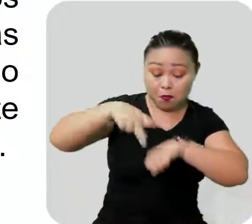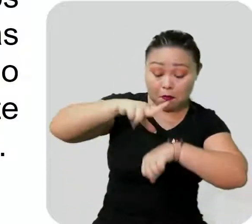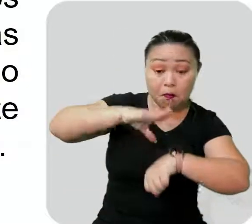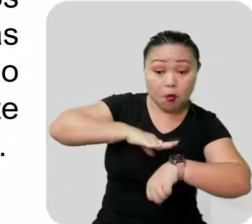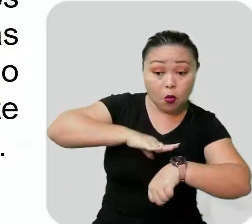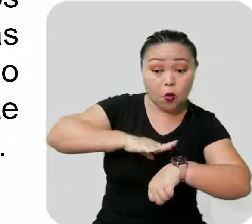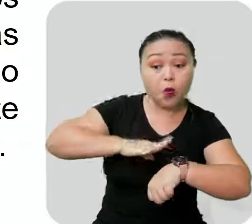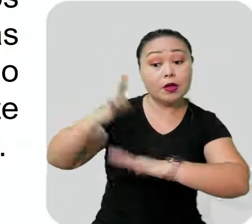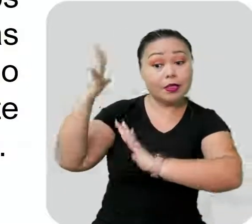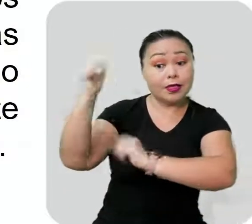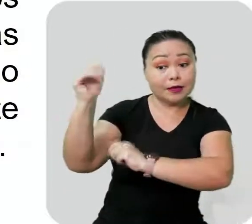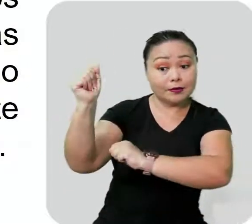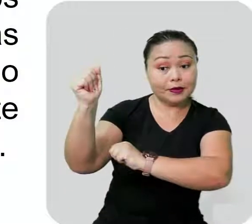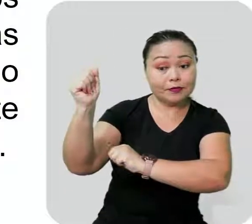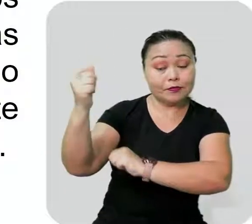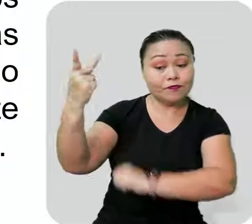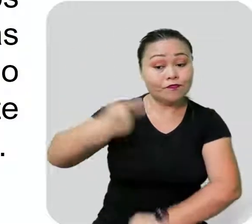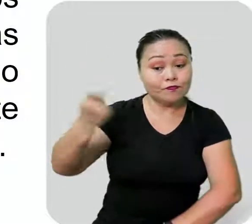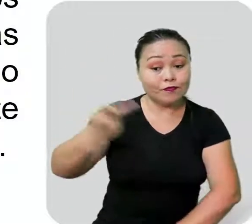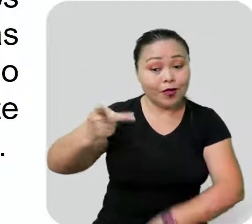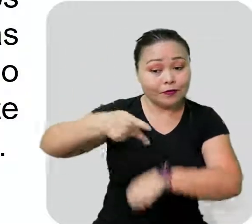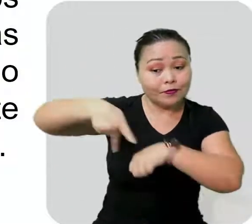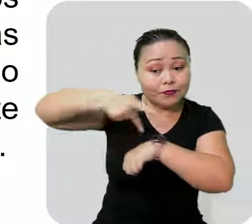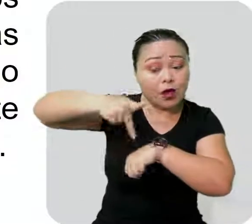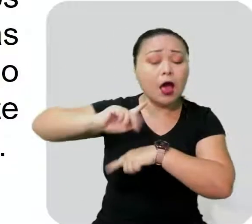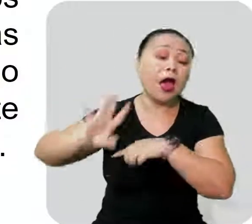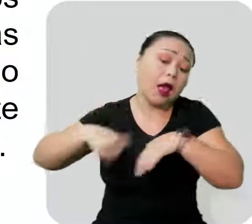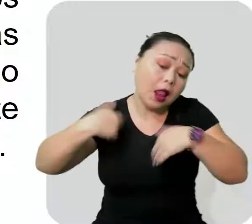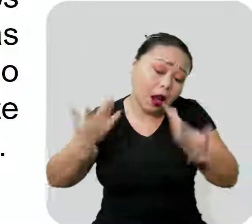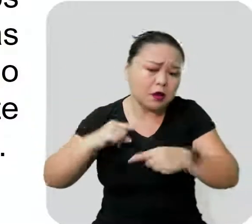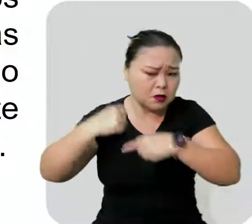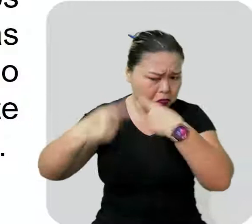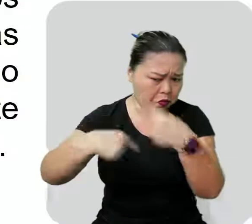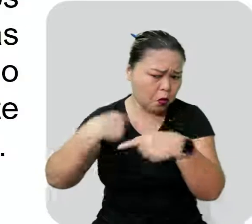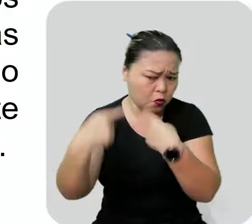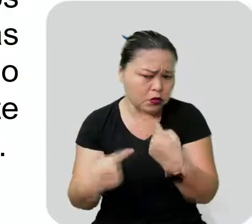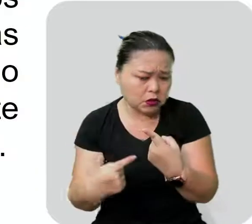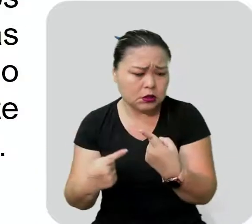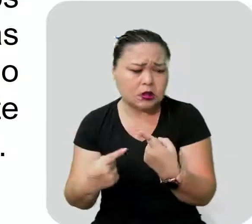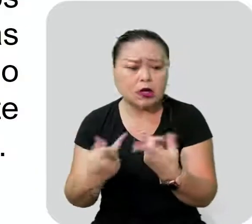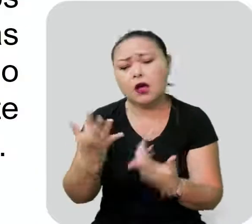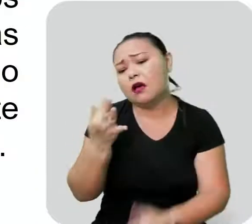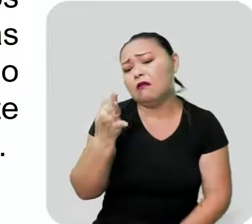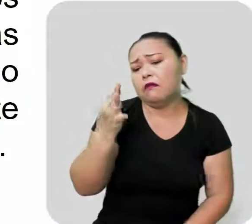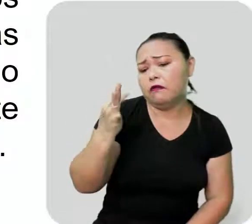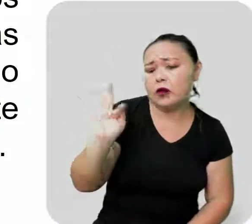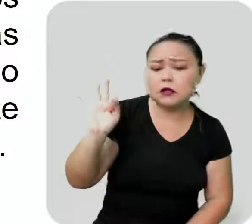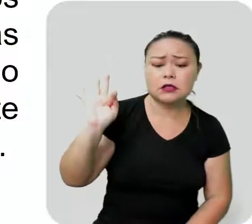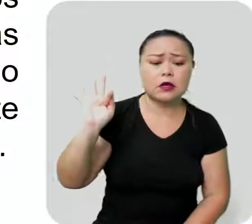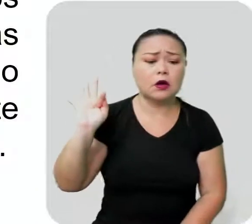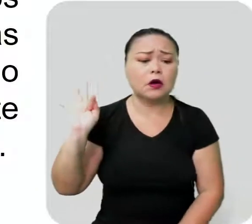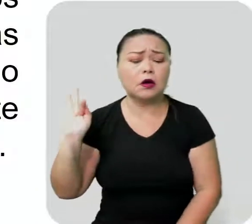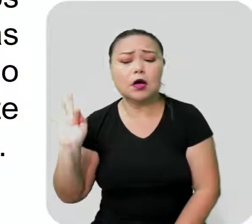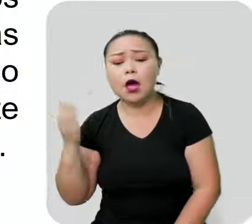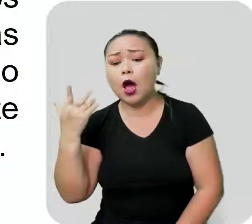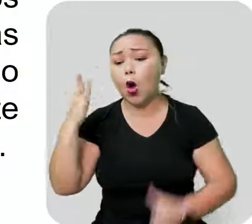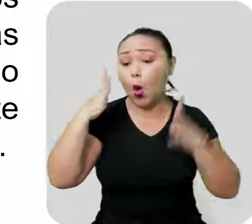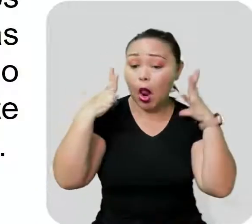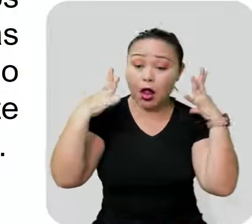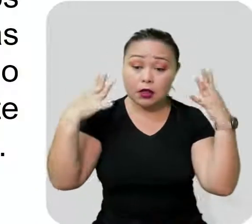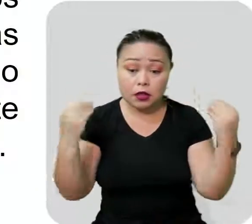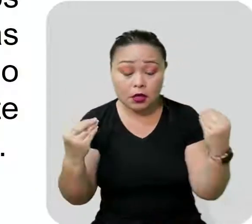Portugal e da Espanha aí que olha aqui depois virar os franceses holandeses